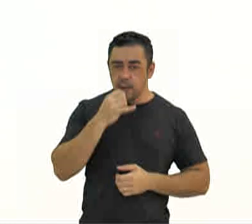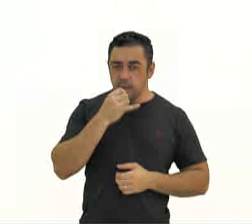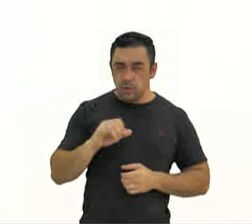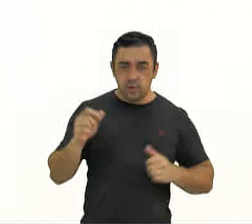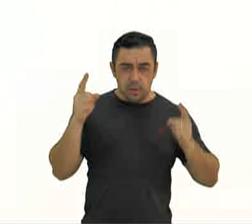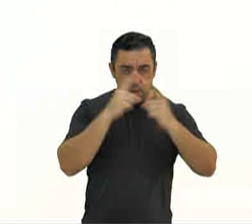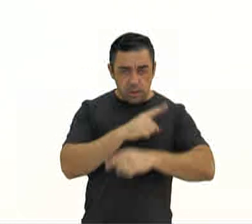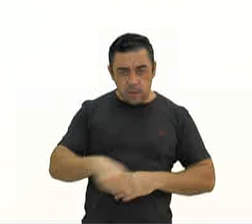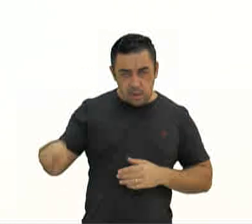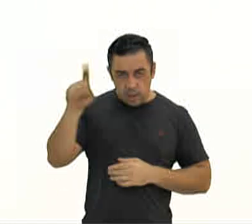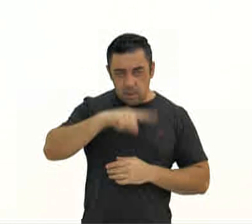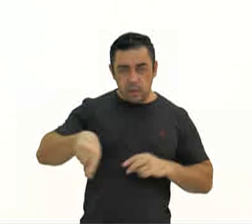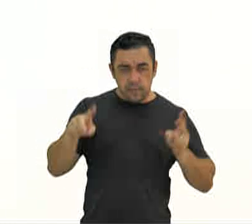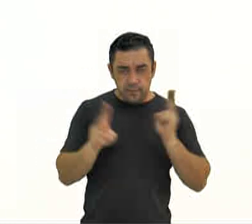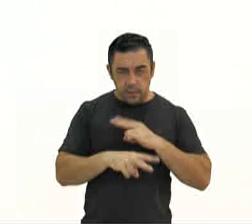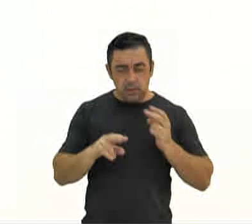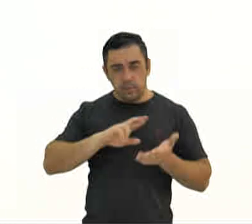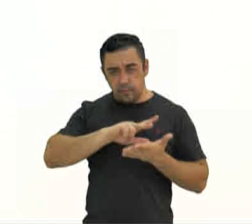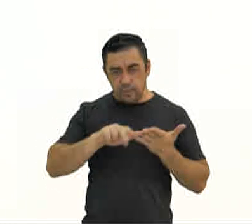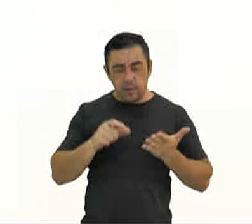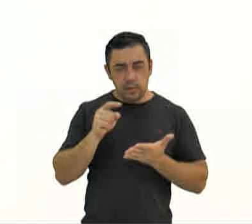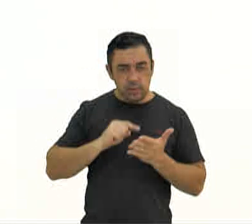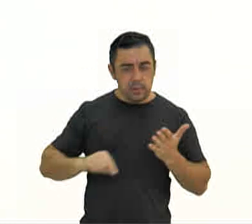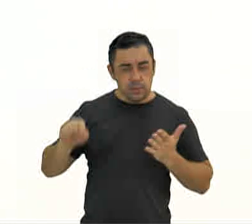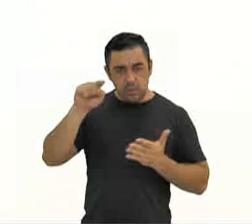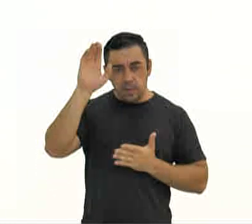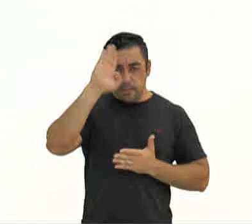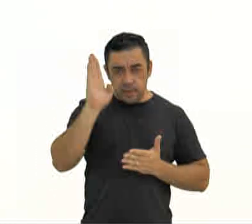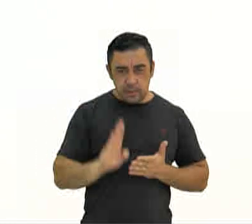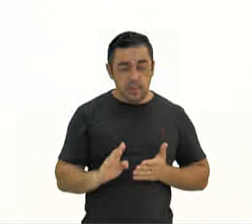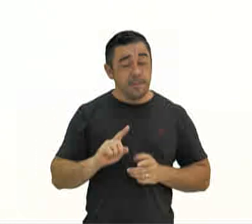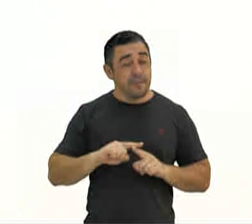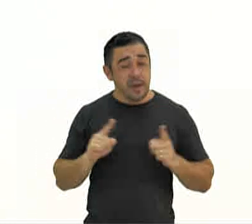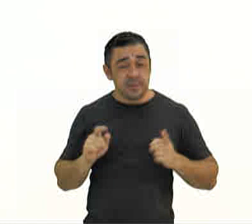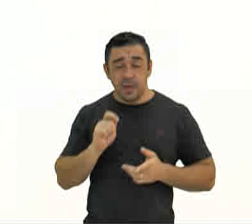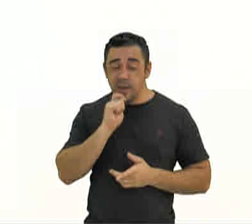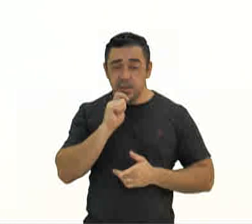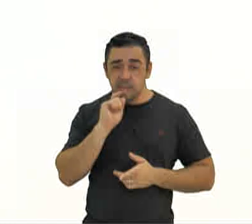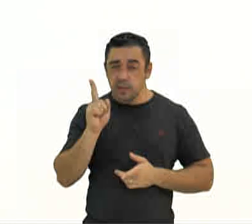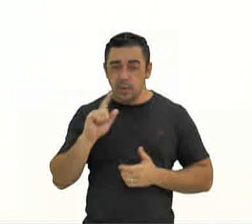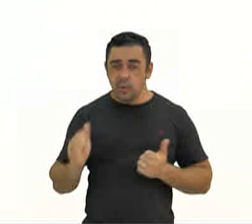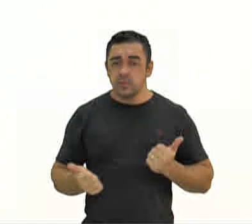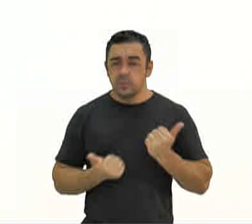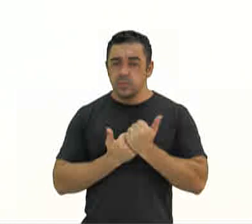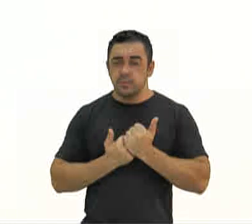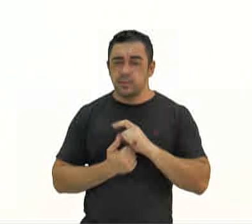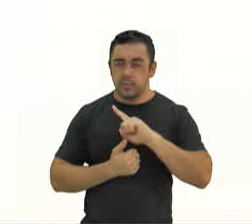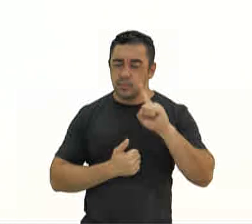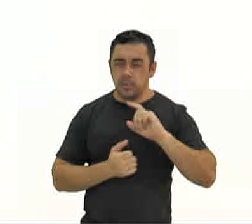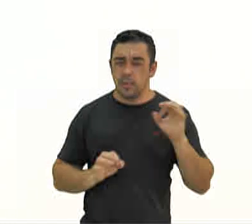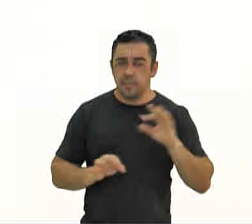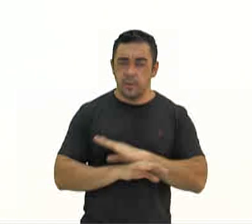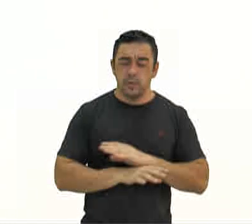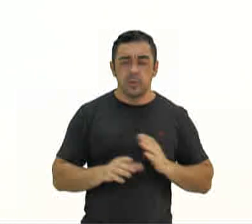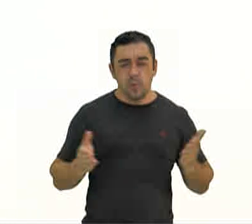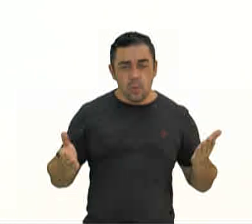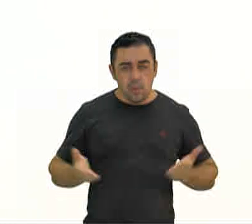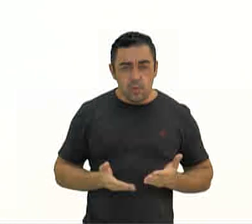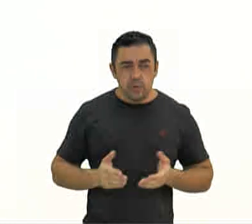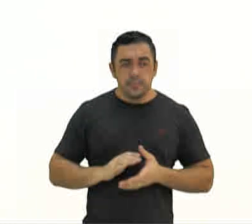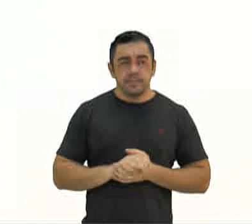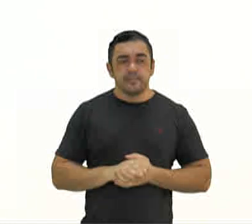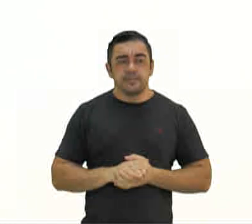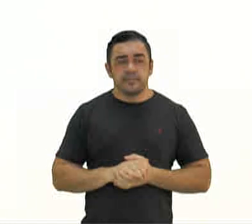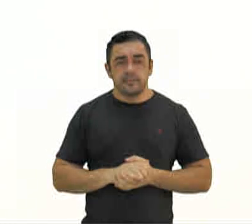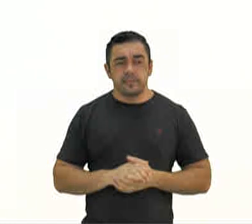ganha importância em diversas partes. Território brasileiro, mas ainda não é capaz de substituir plenamente as atuais fontes